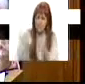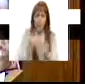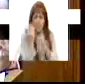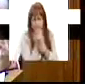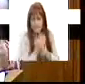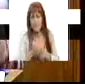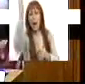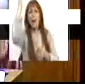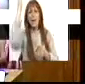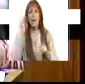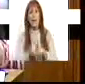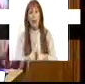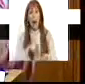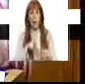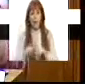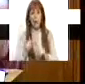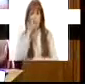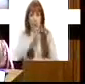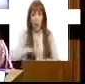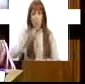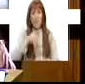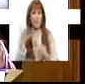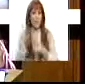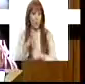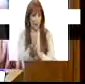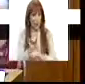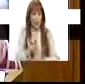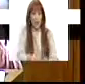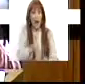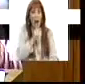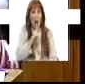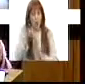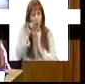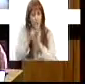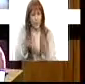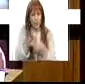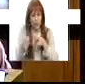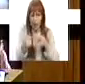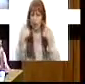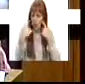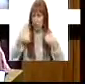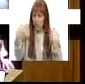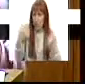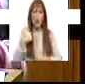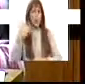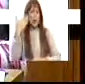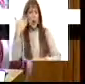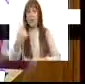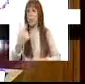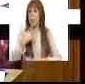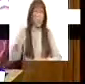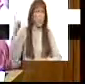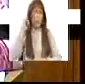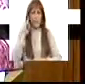para a frente a política ambiental e designadamente do setor da água ao princípio da gestão pública, e isso parece-nos